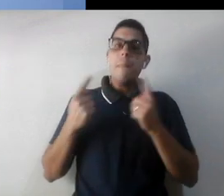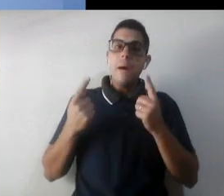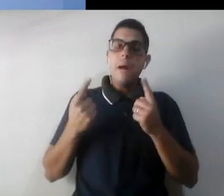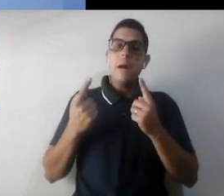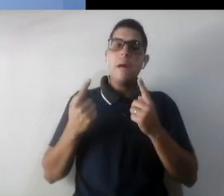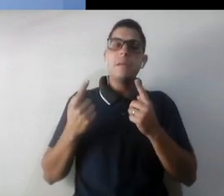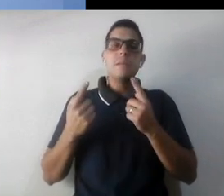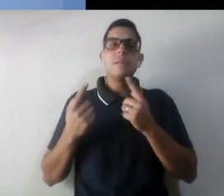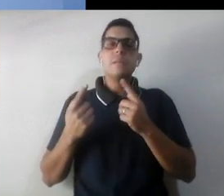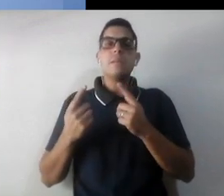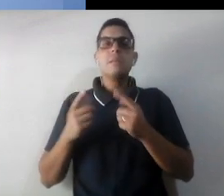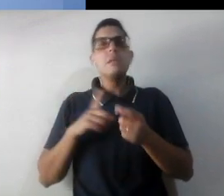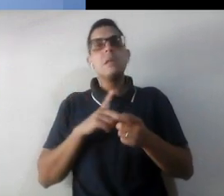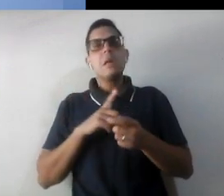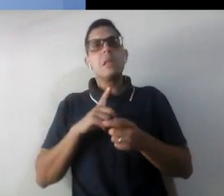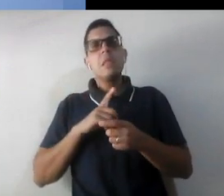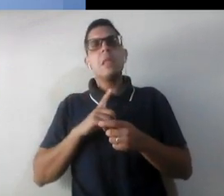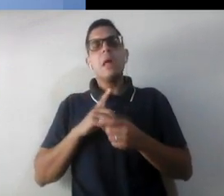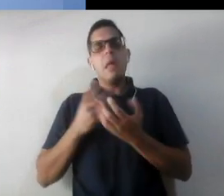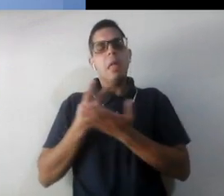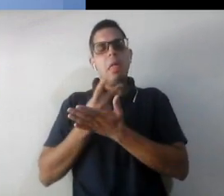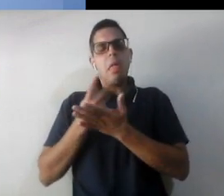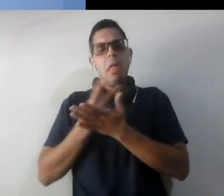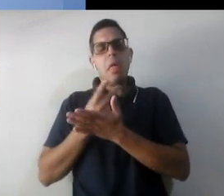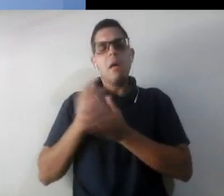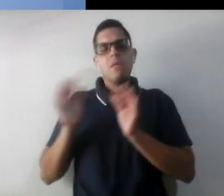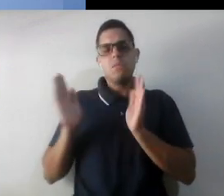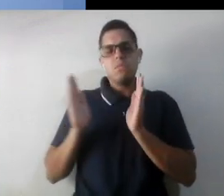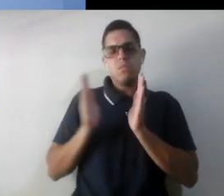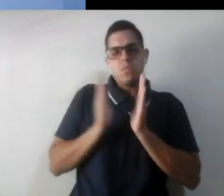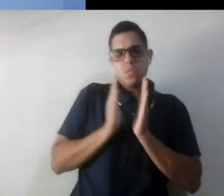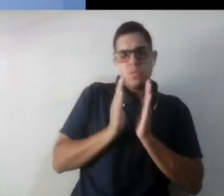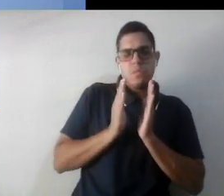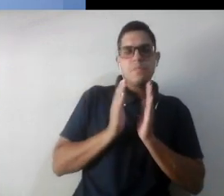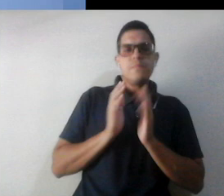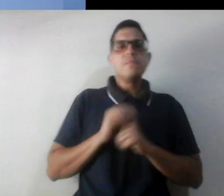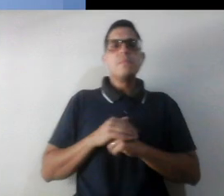erro. Só que nesse caso aí, como a trena está